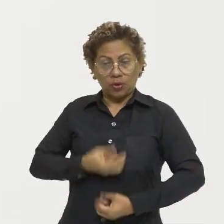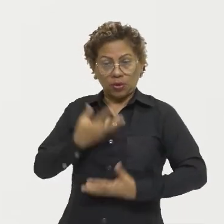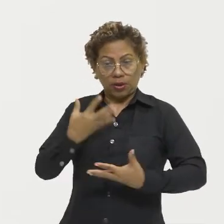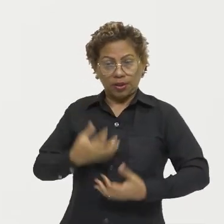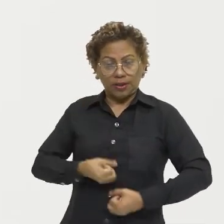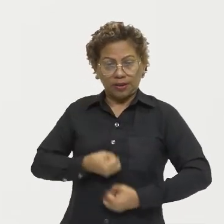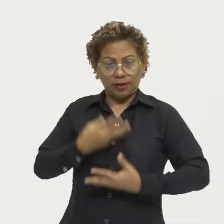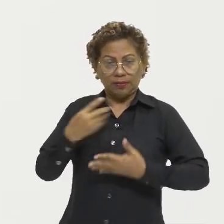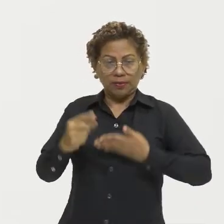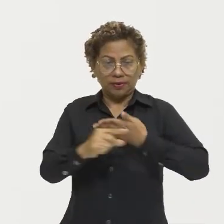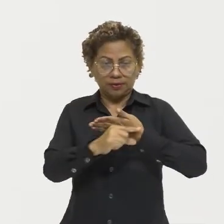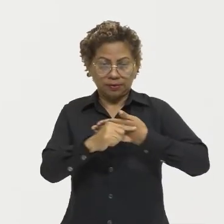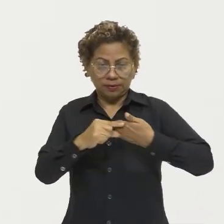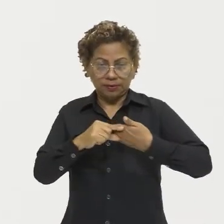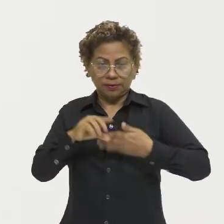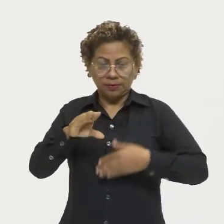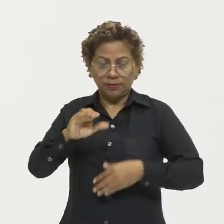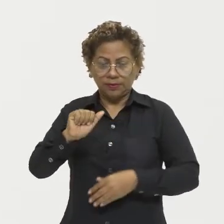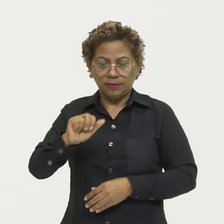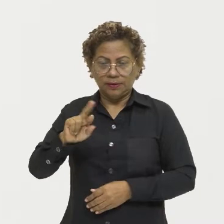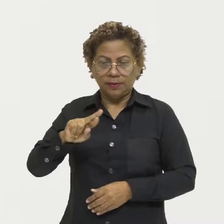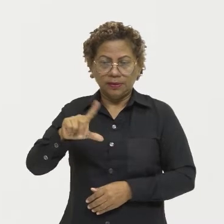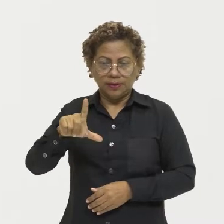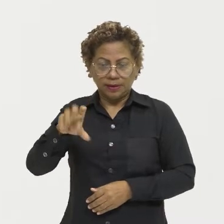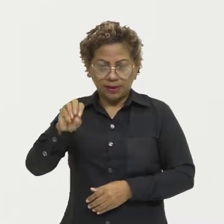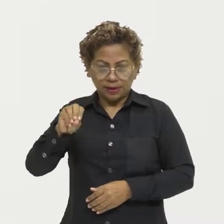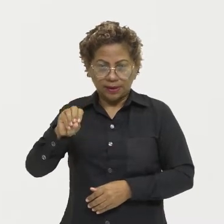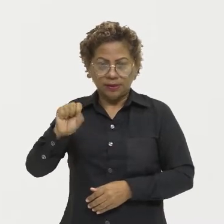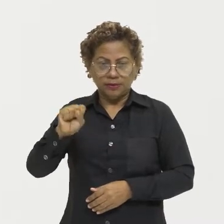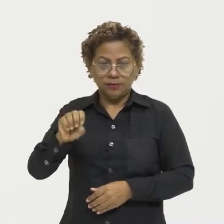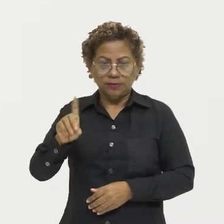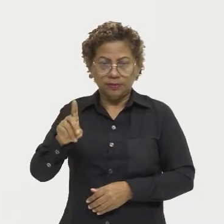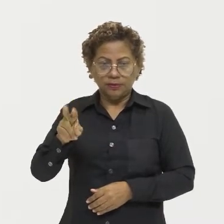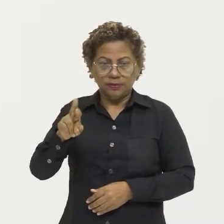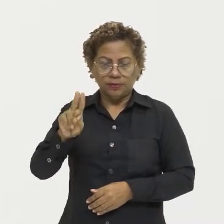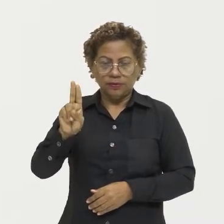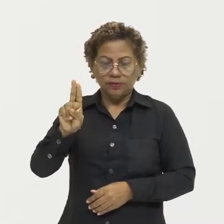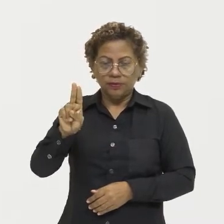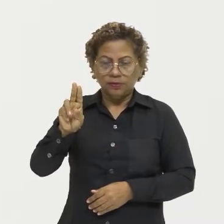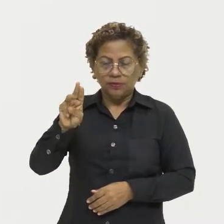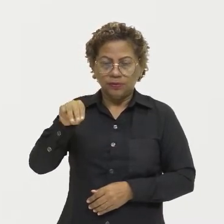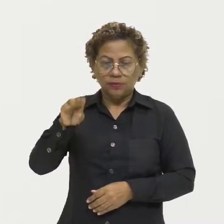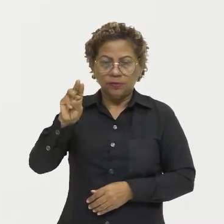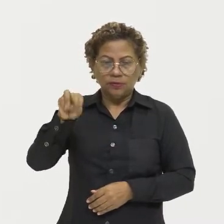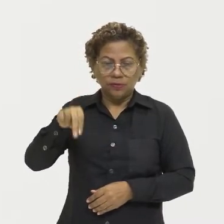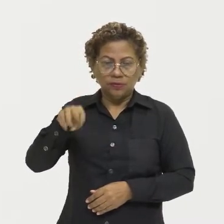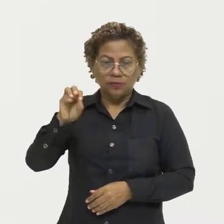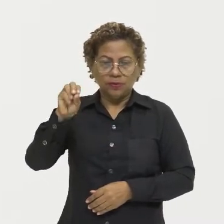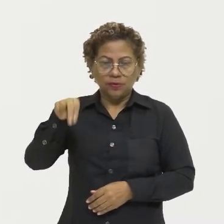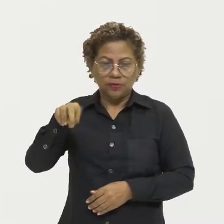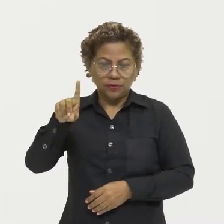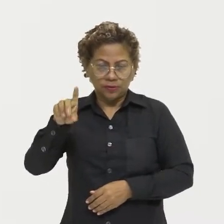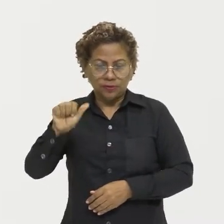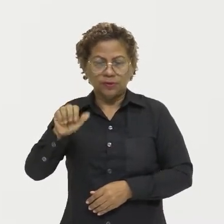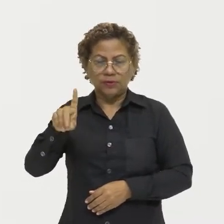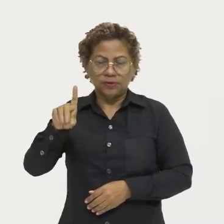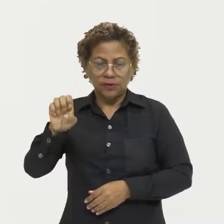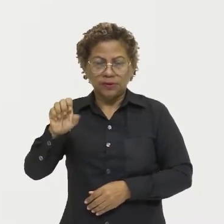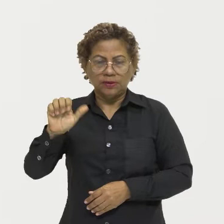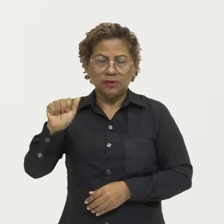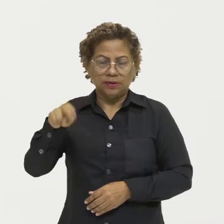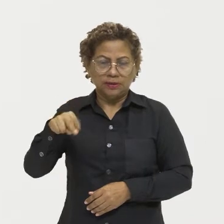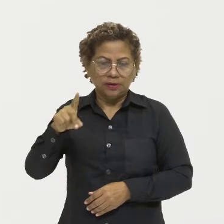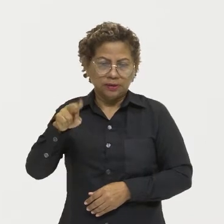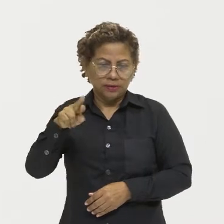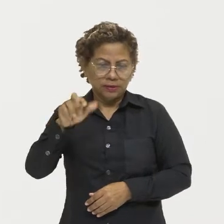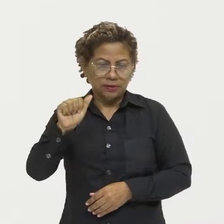de Andrade, né, que chama-se Destruição. Então, observe que aqui, nesse poema, a gente vai ter a presença